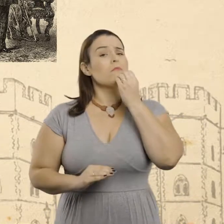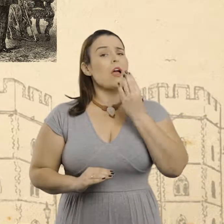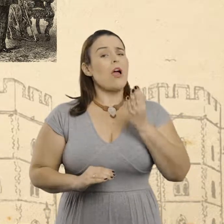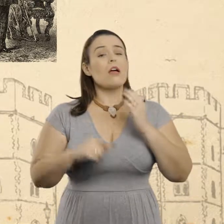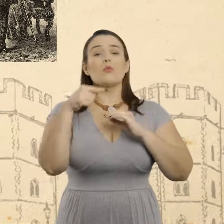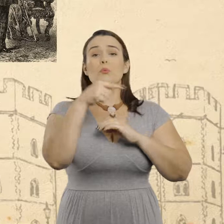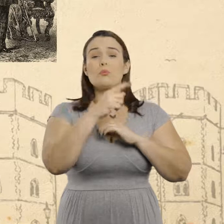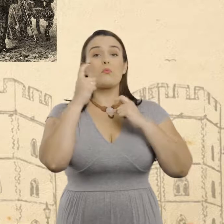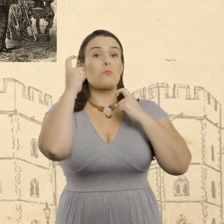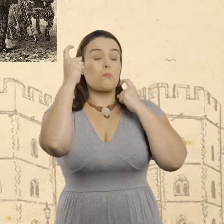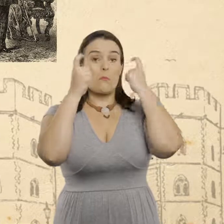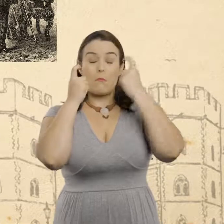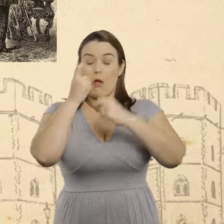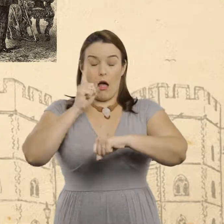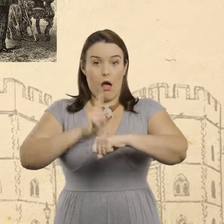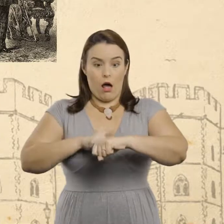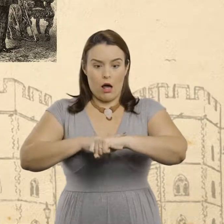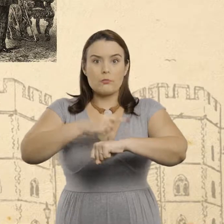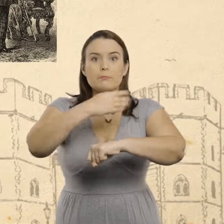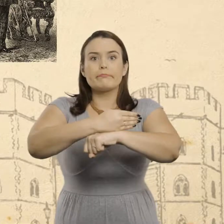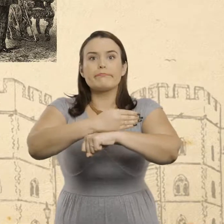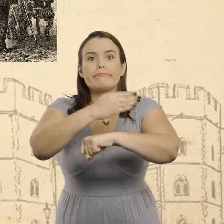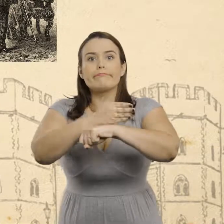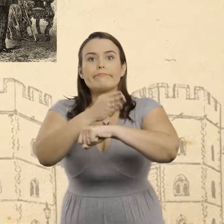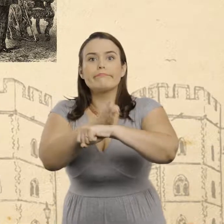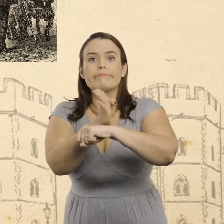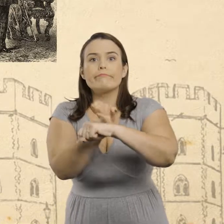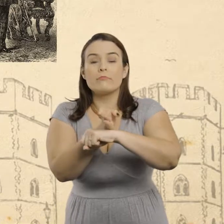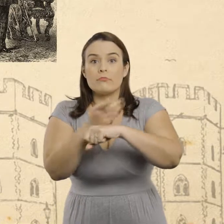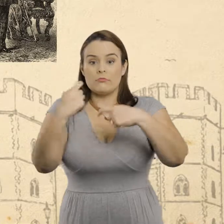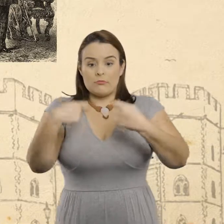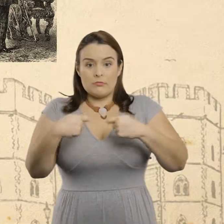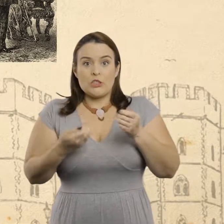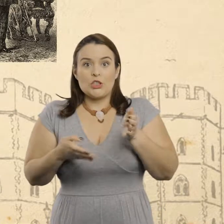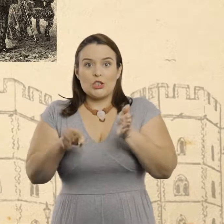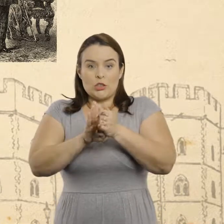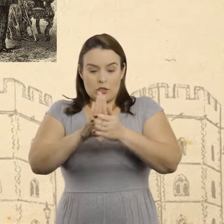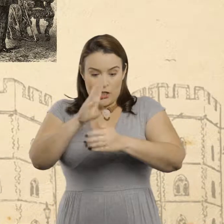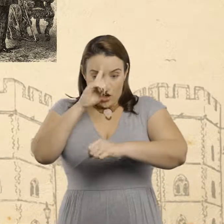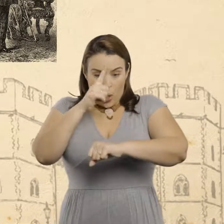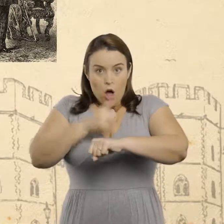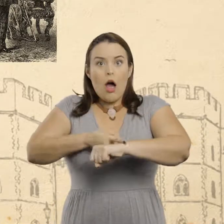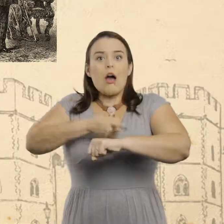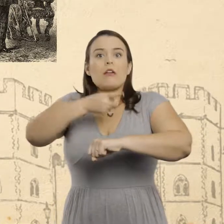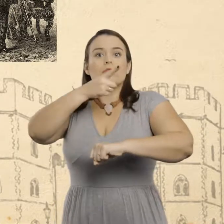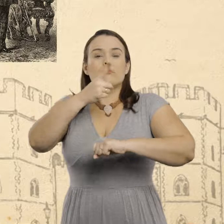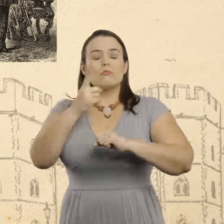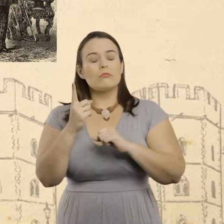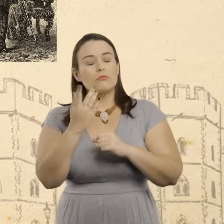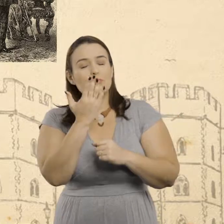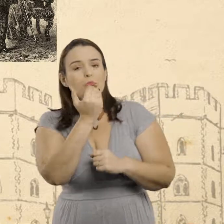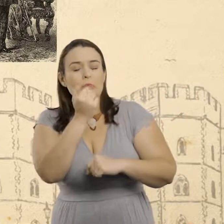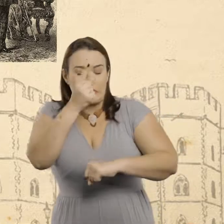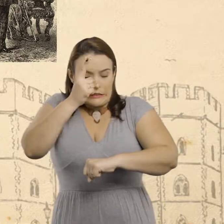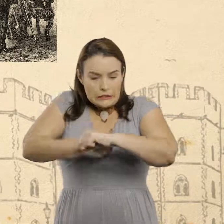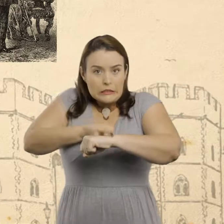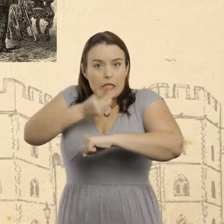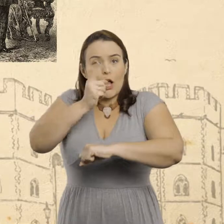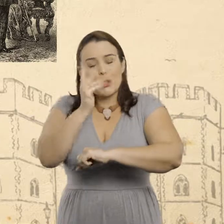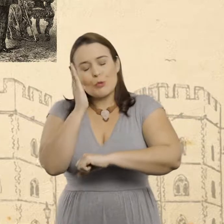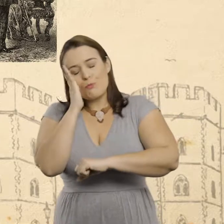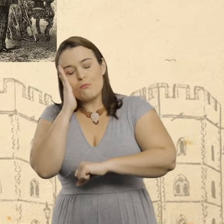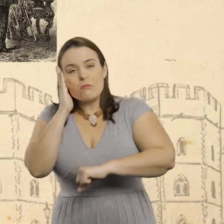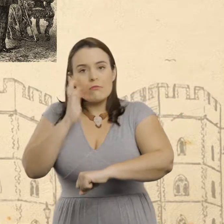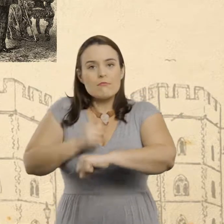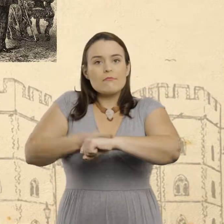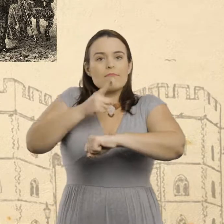bem. Ele era muito preocupado com os horários. Precisava chegar na hora certa, almoçar na hora certa,